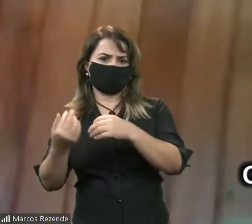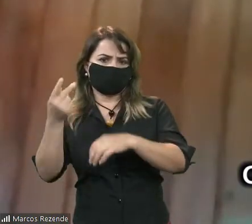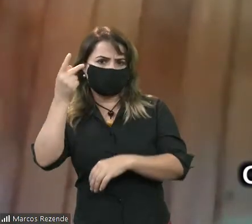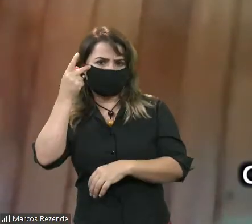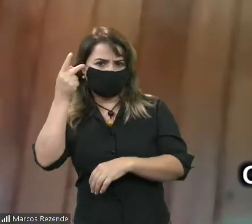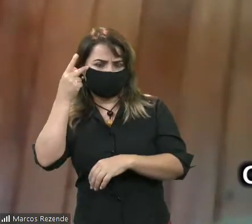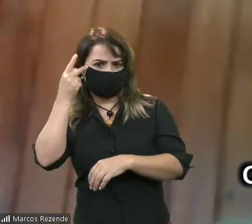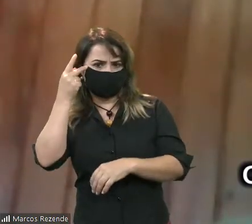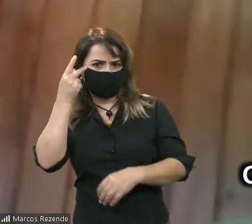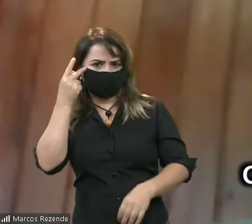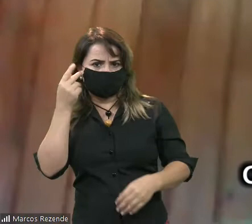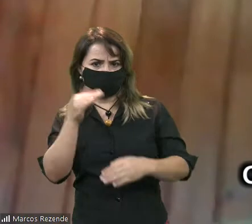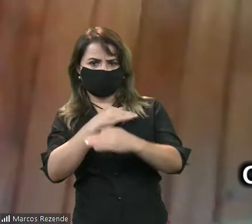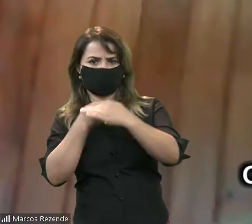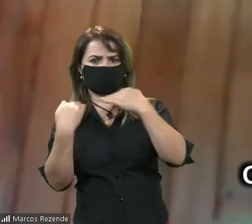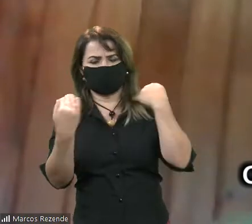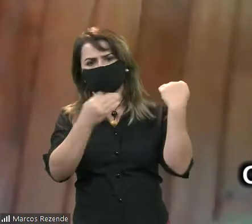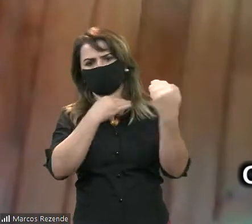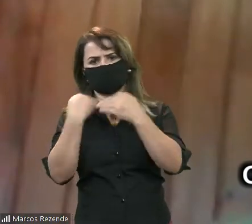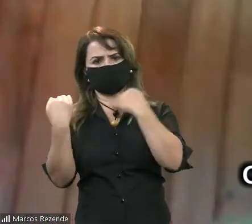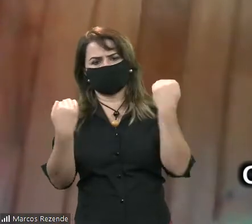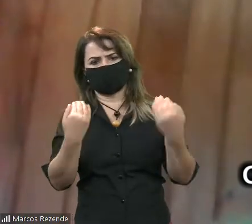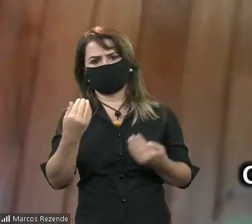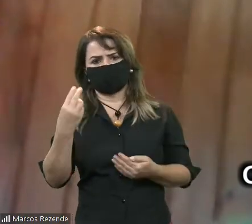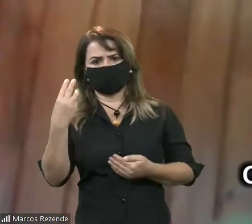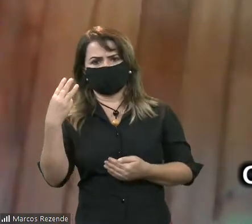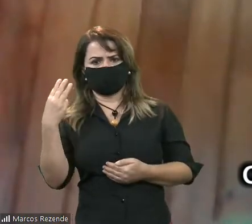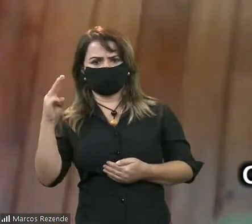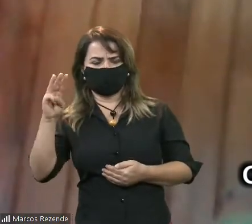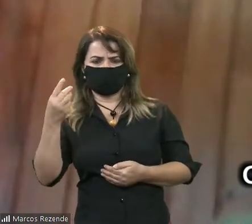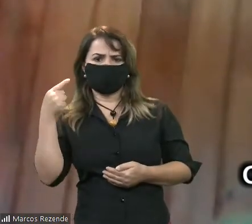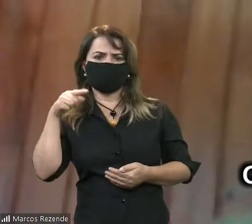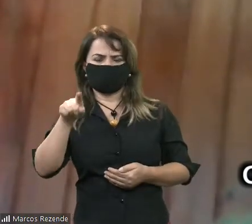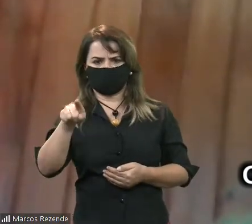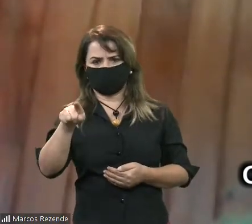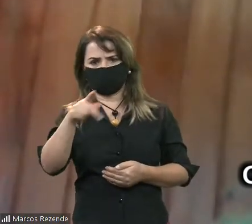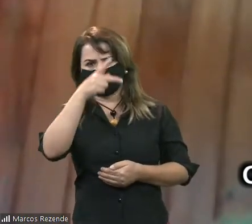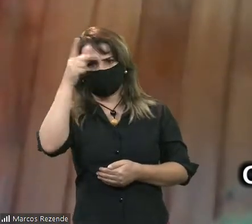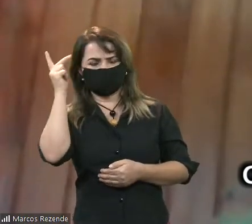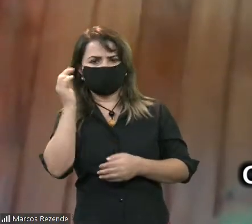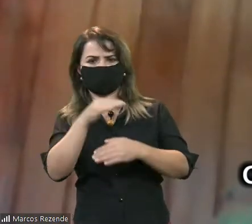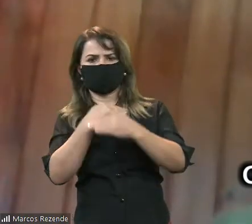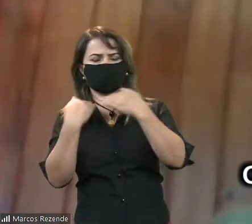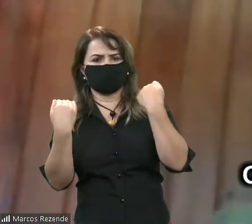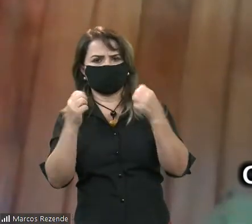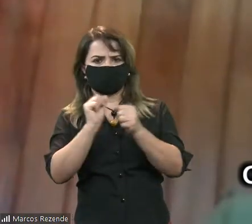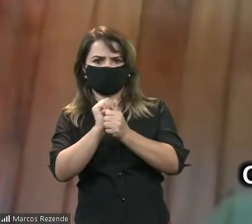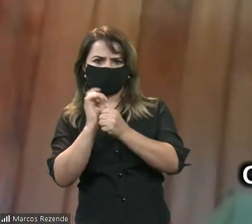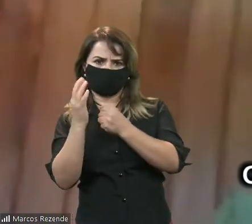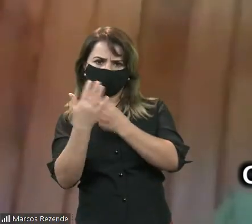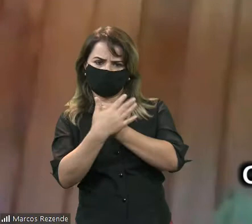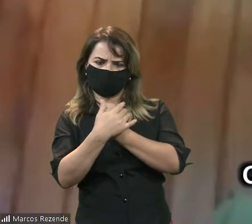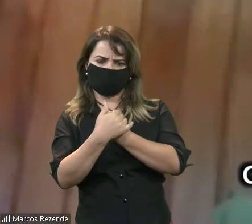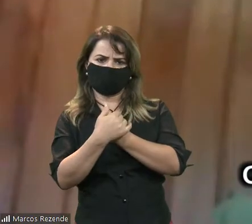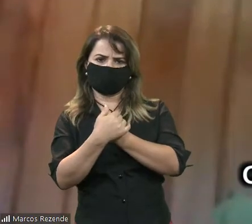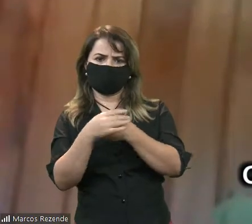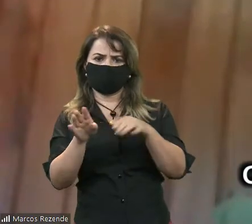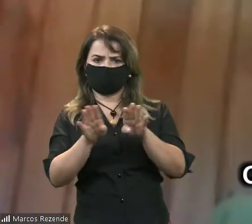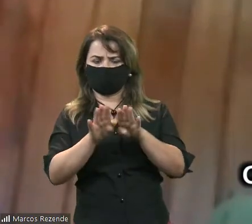de 3.200 vítimas fatais pelo Covid-19 e mais de 40